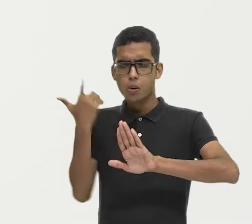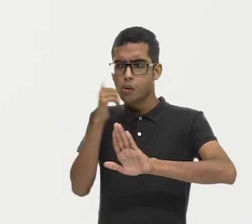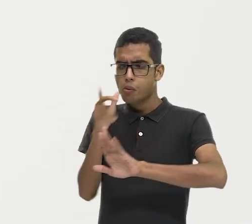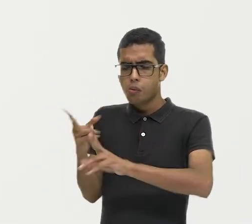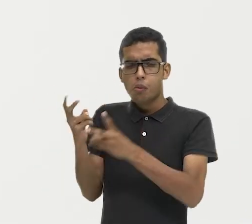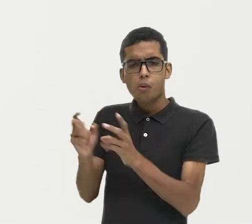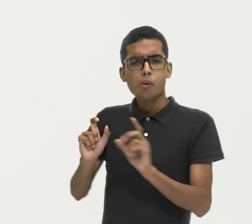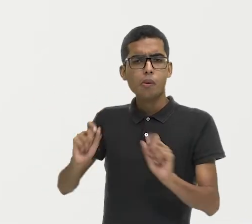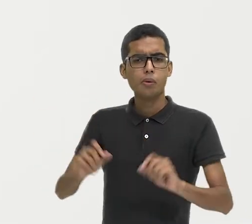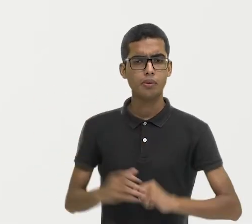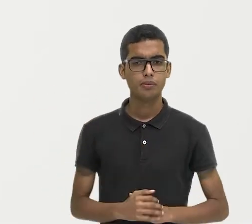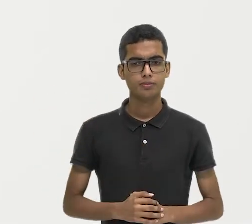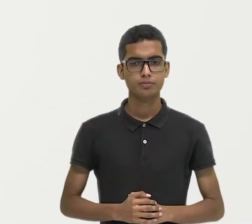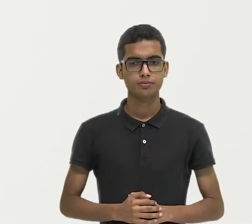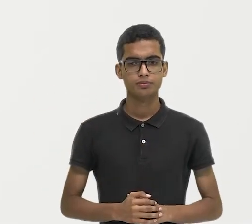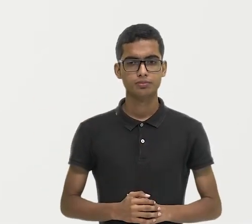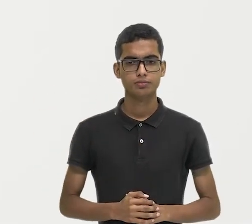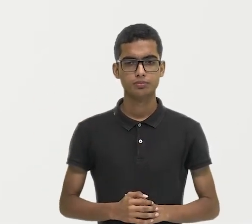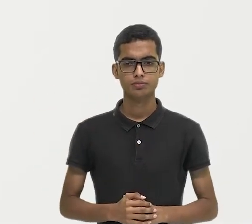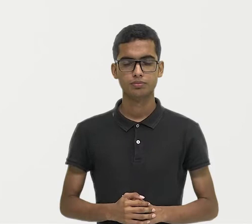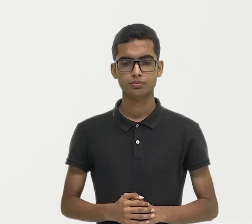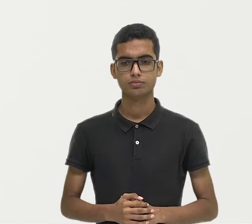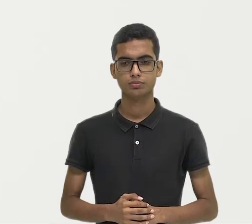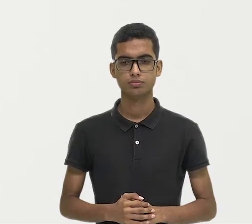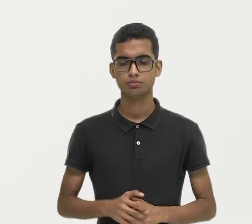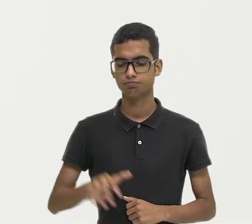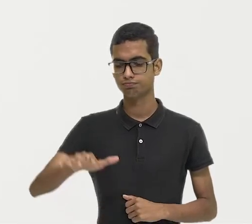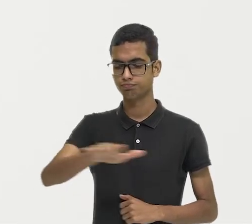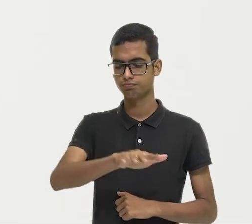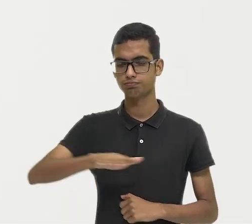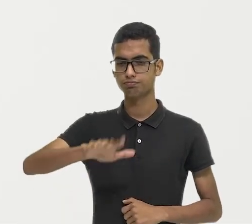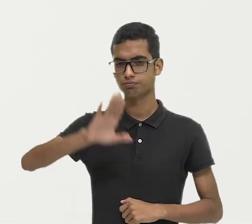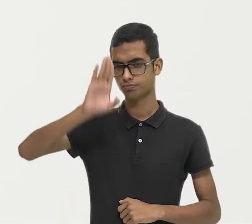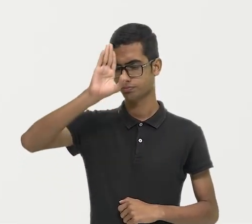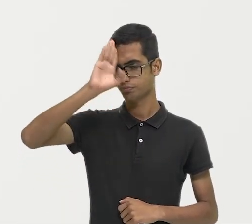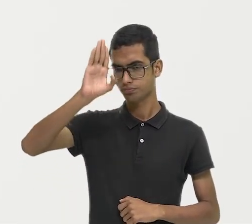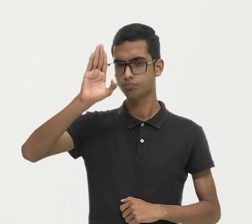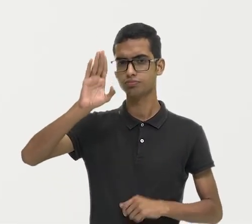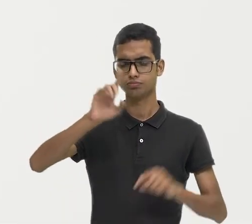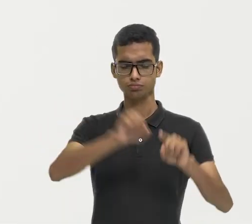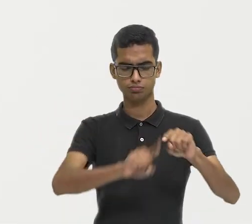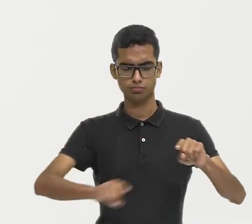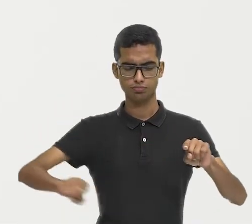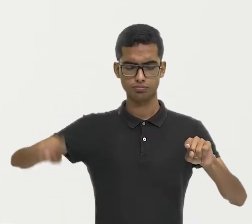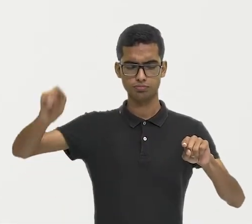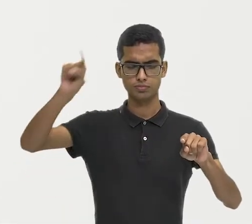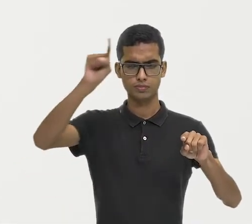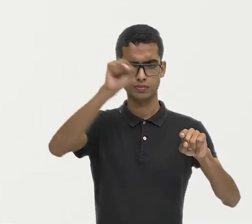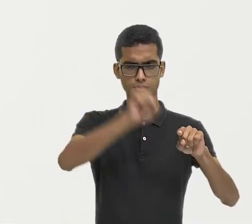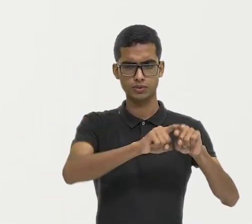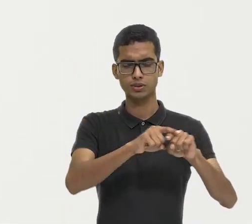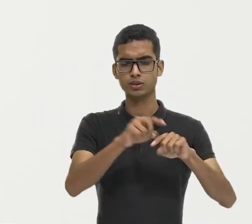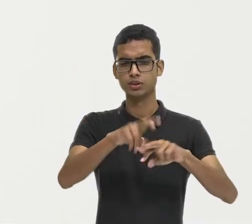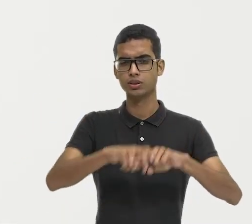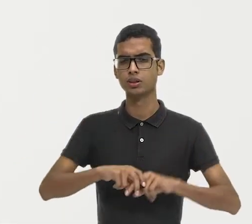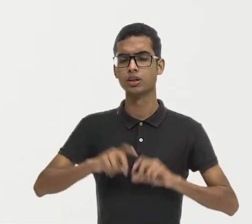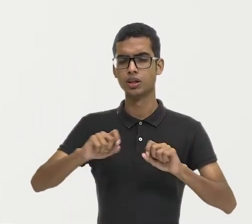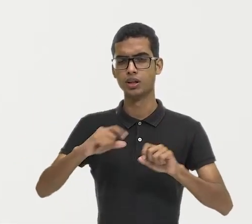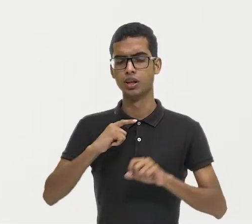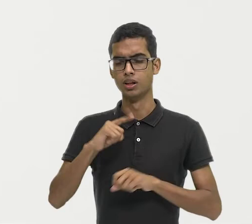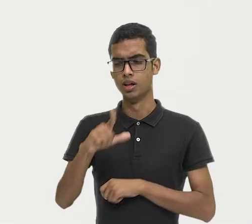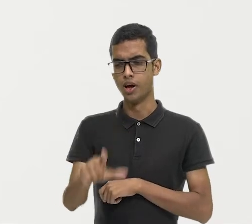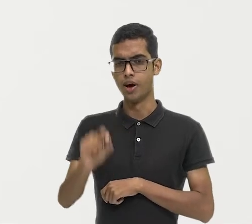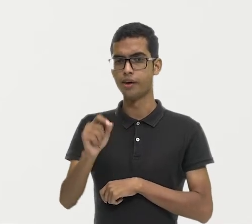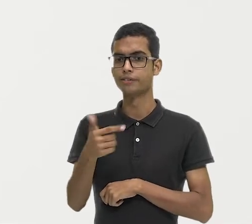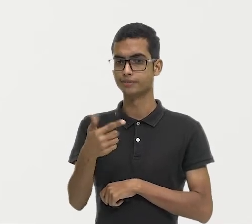você vai conseguir perceber que esse setor é o maior que existe dentre os demais, tá? Justamente